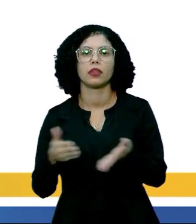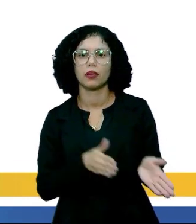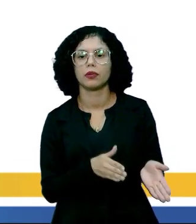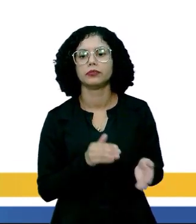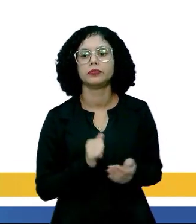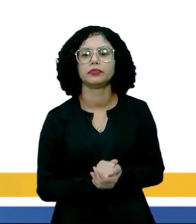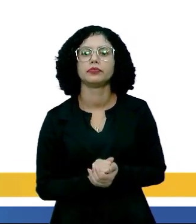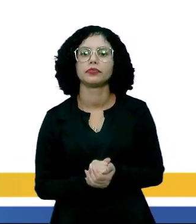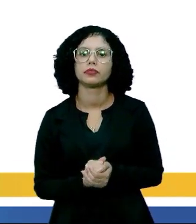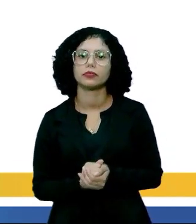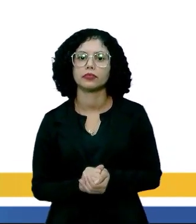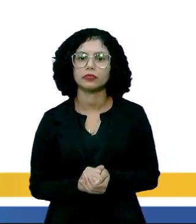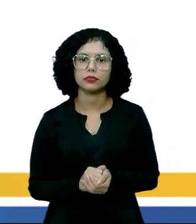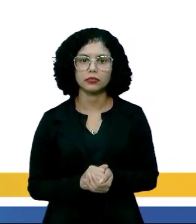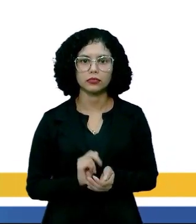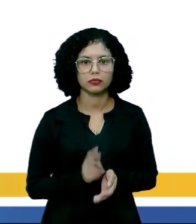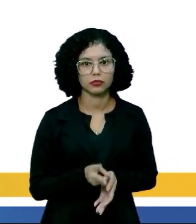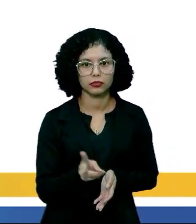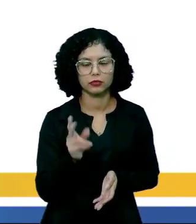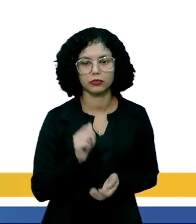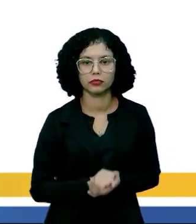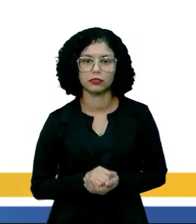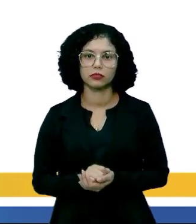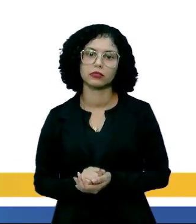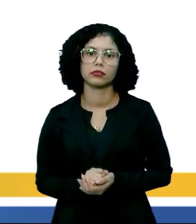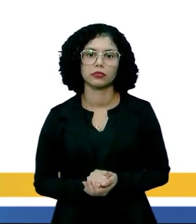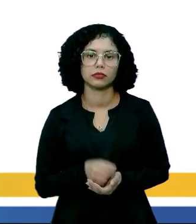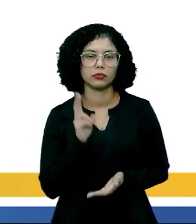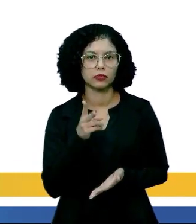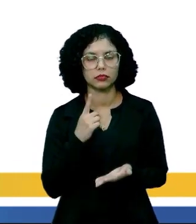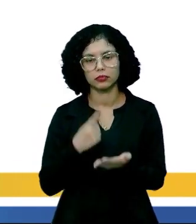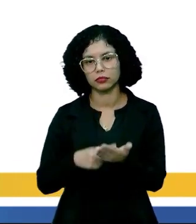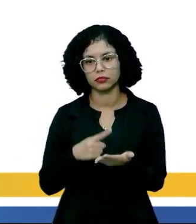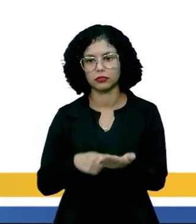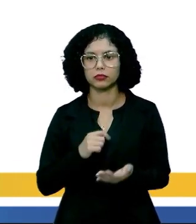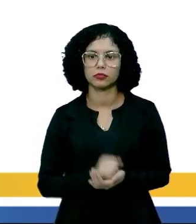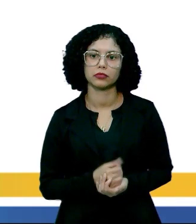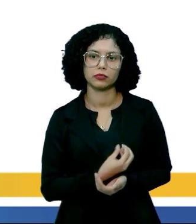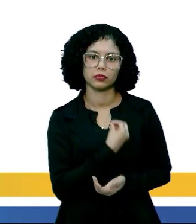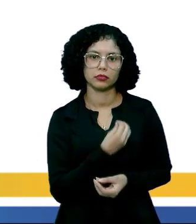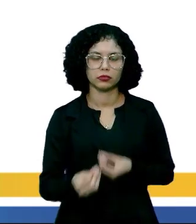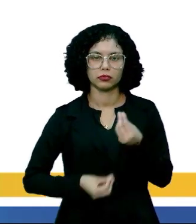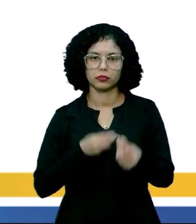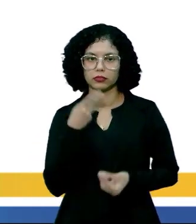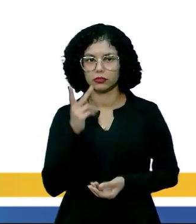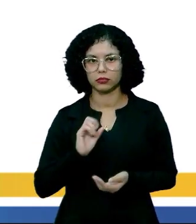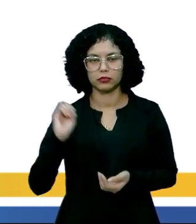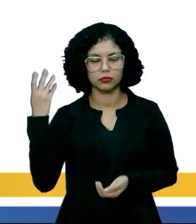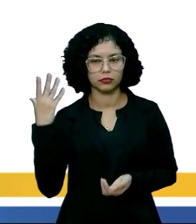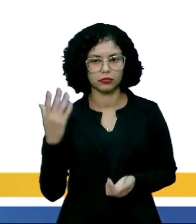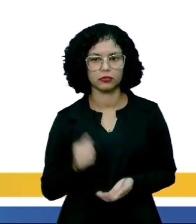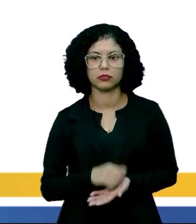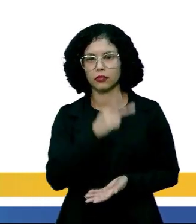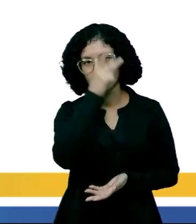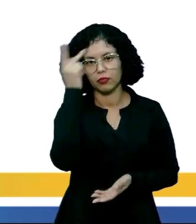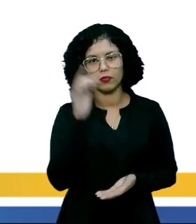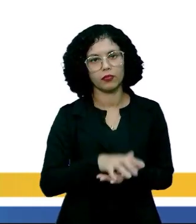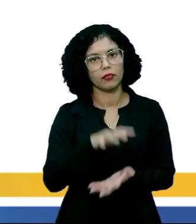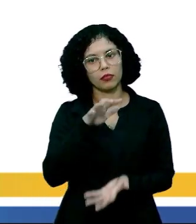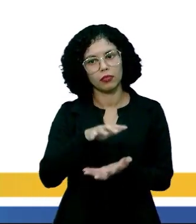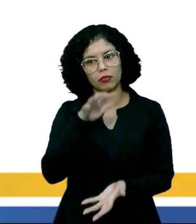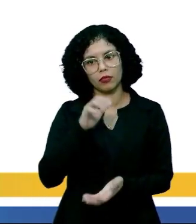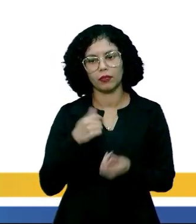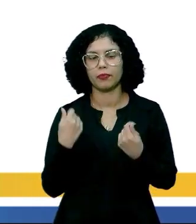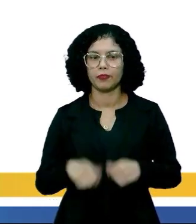cá, né, muitos estigmas se mantiveram. E a permanência nas mesmas condições, como eu citei também no caso das pessoas idosas